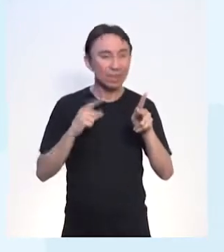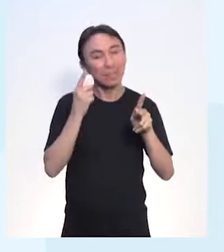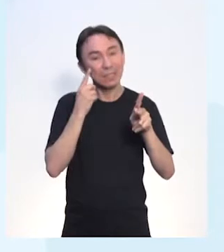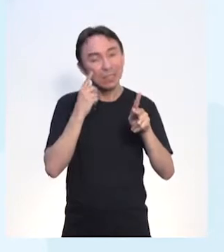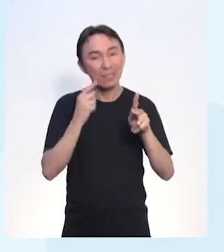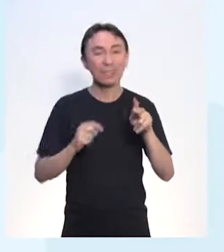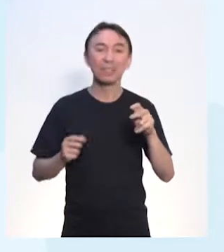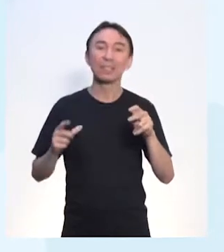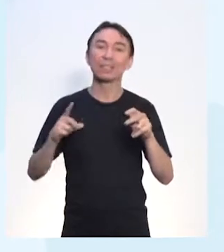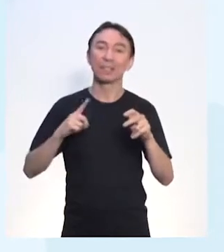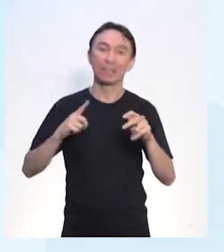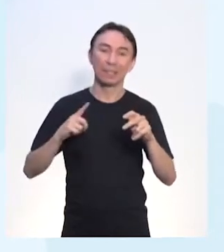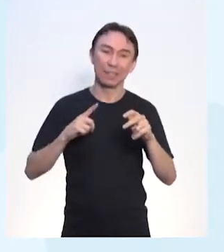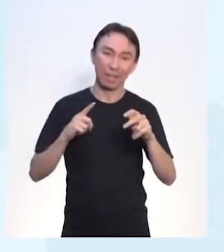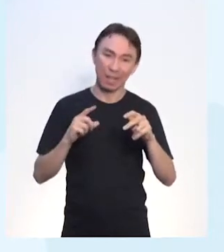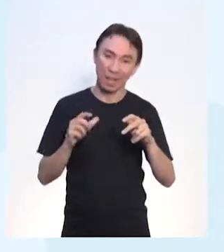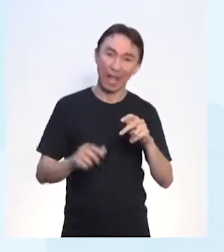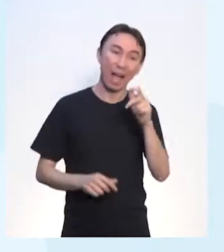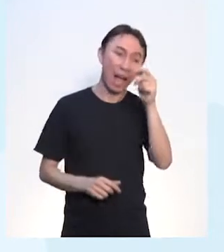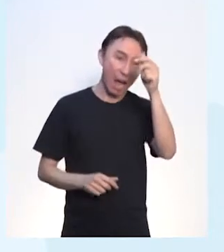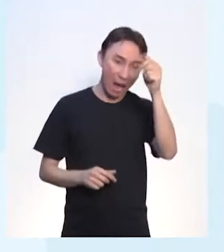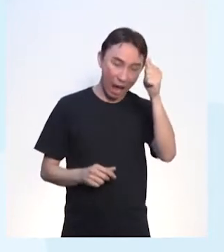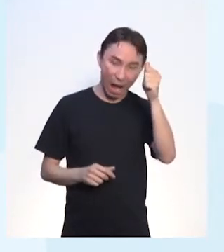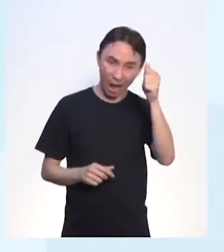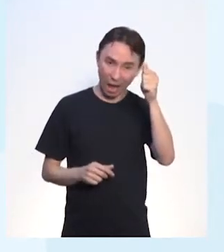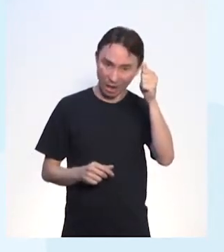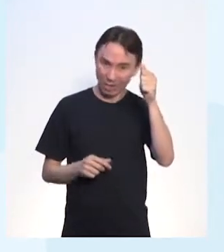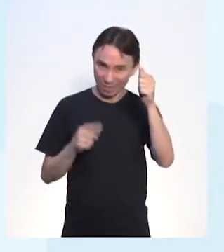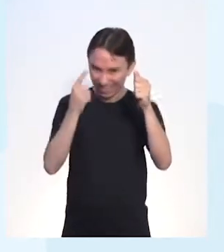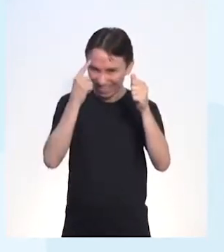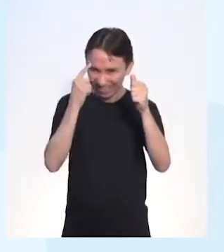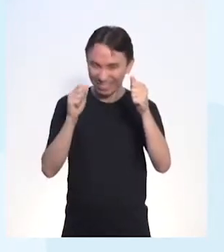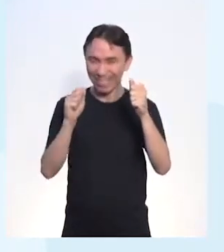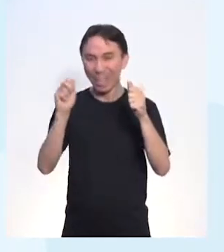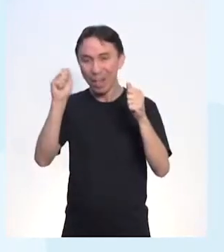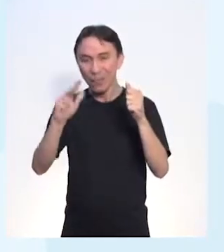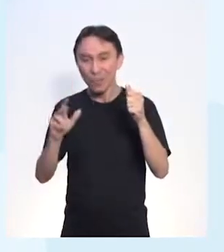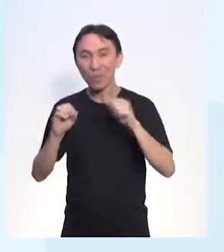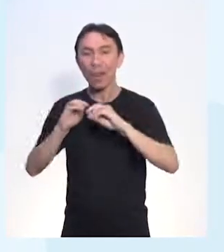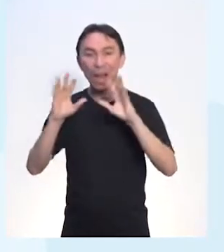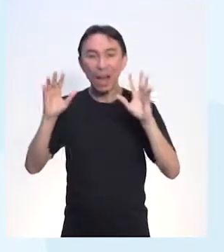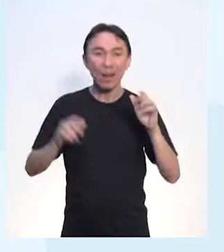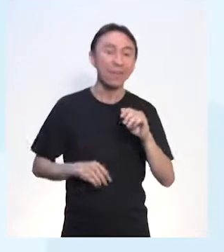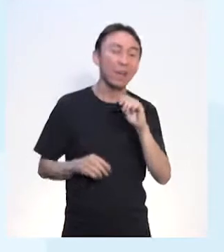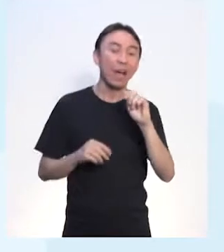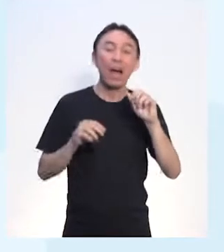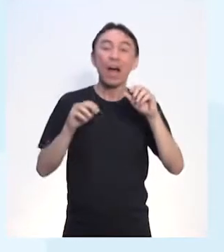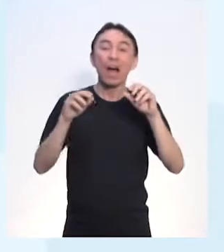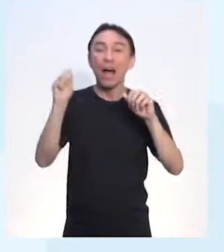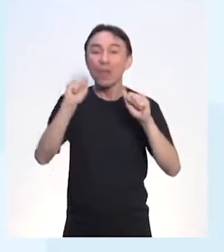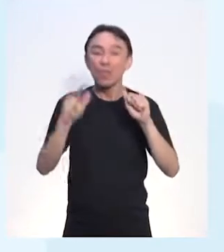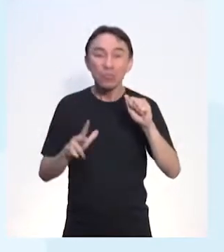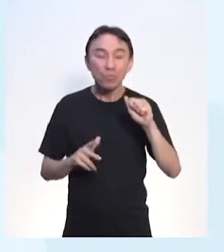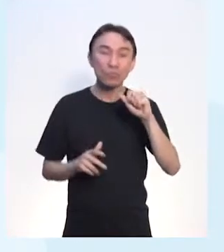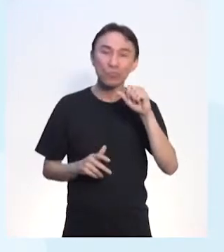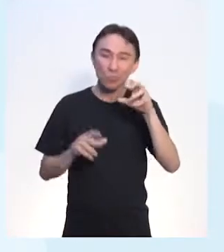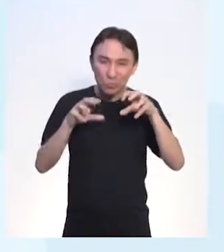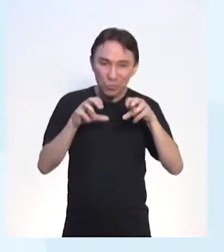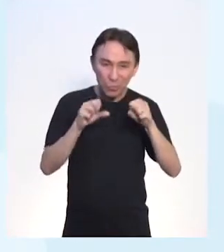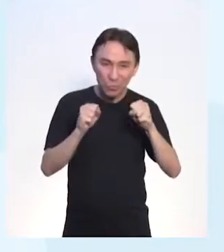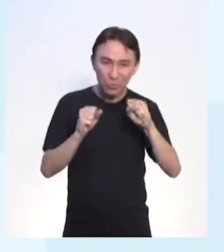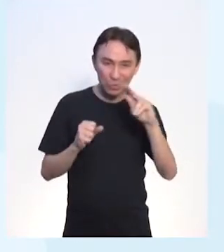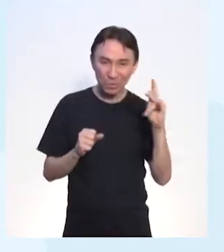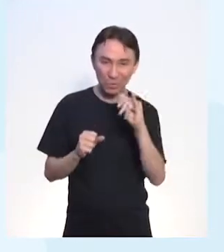claro, a hipotenusa chama-se A, no triângulo azul escuro chama-se B e no triângulo verde chama-se